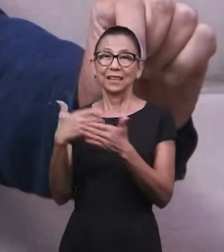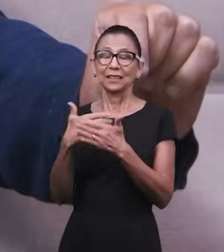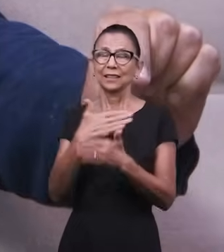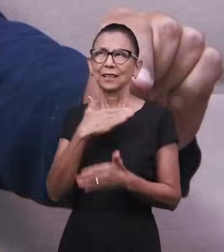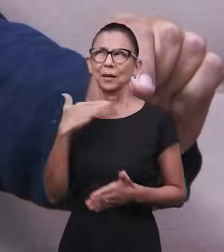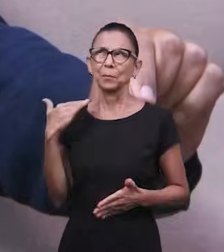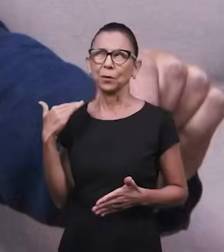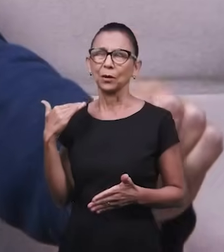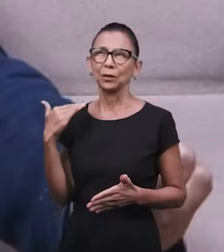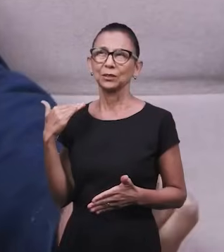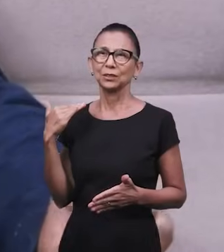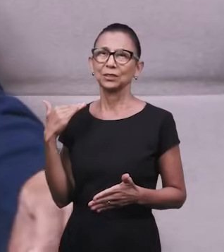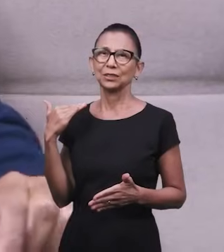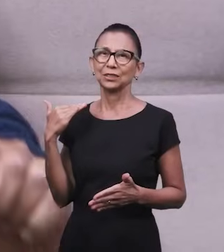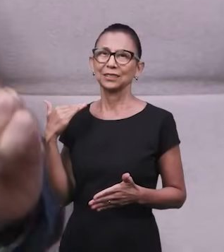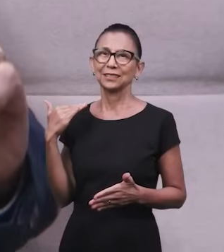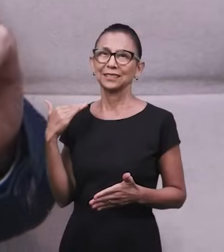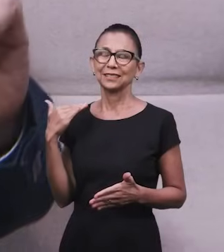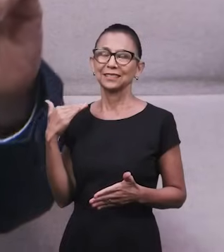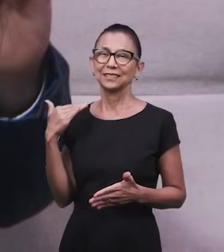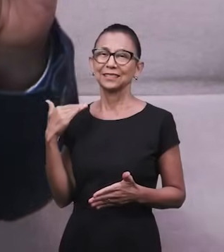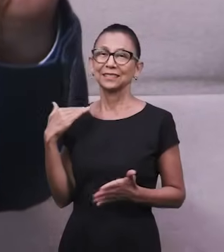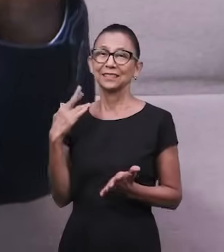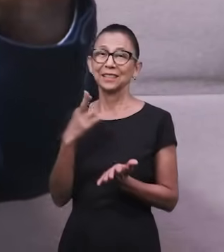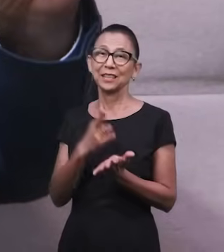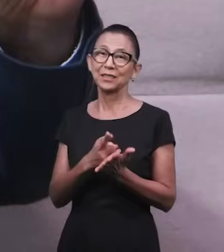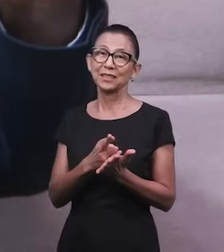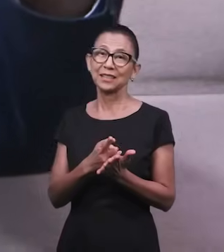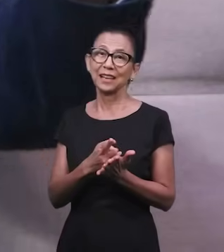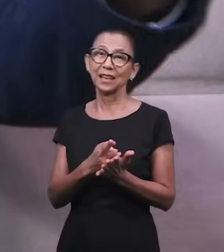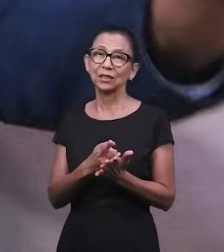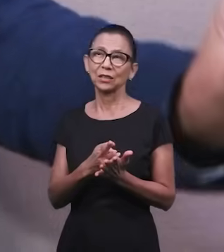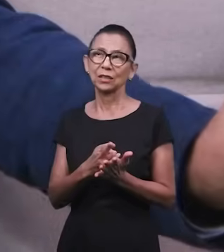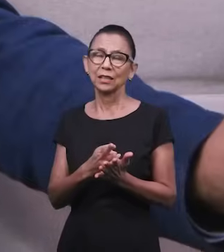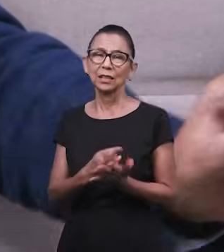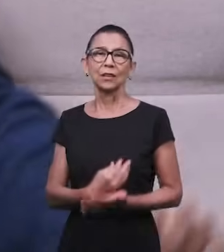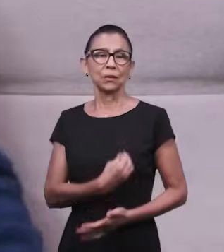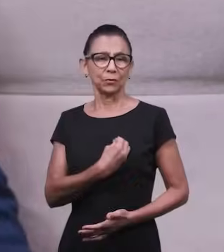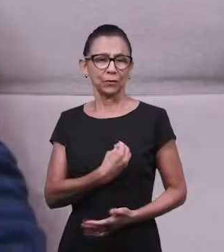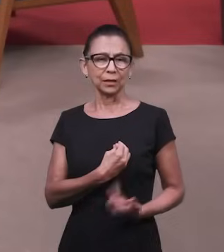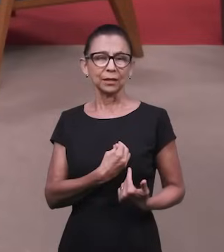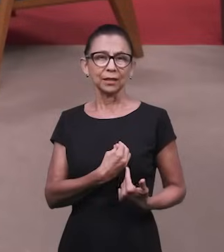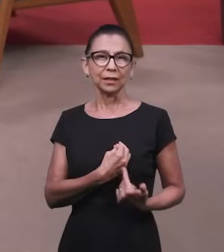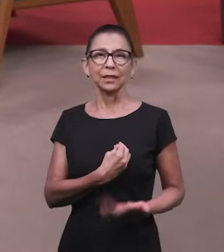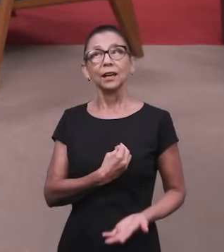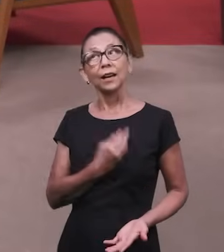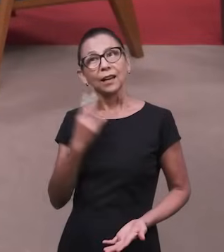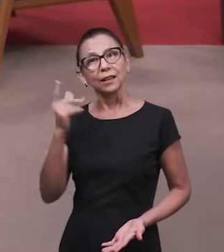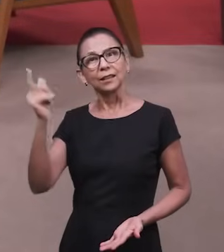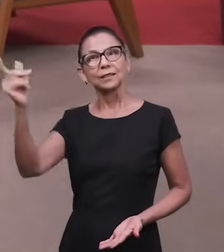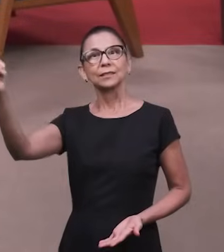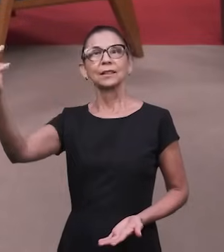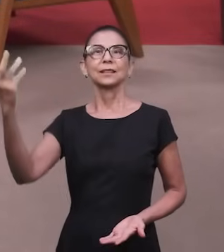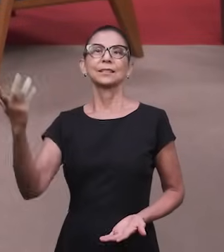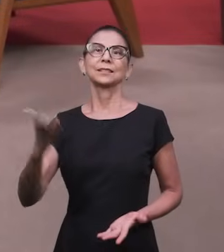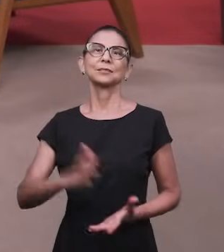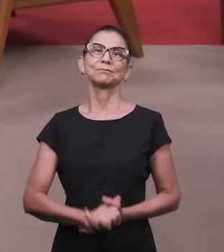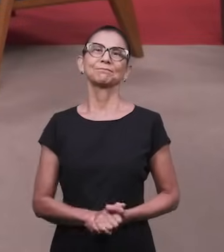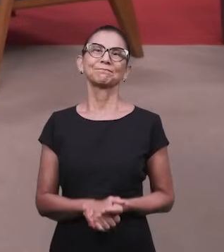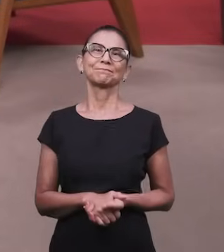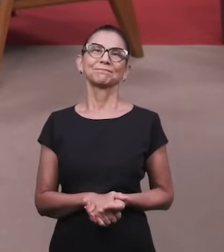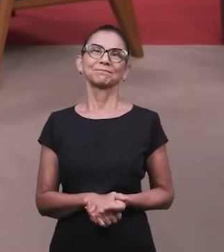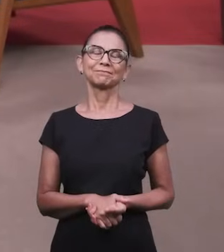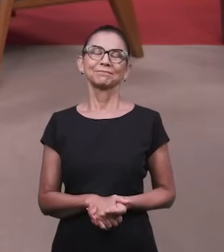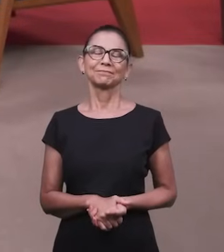morte, você tem como recompensa vida eterna. Glórias Glória a a Deus. Jesus. Amém. Que bênção maravilhosa.